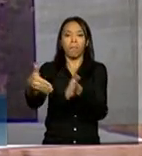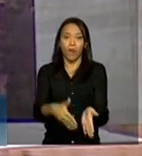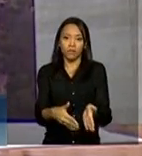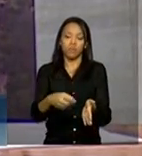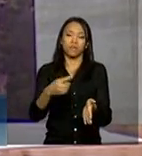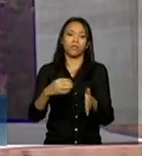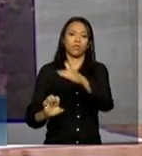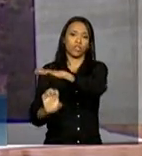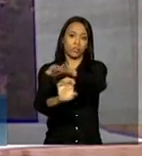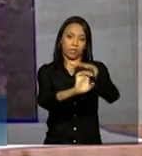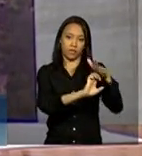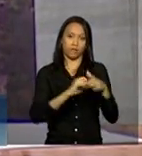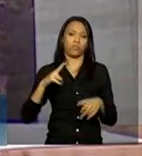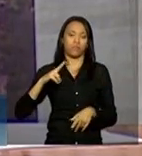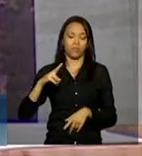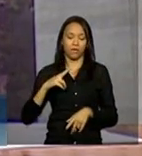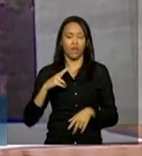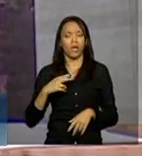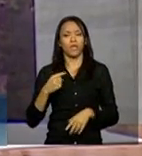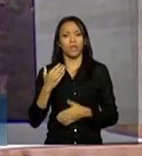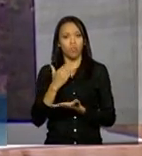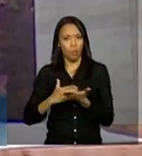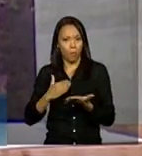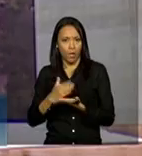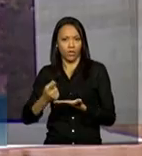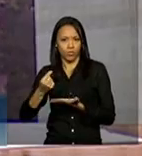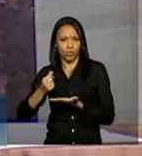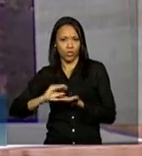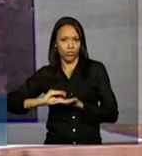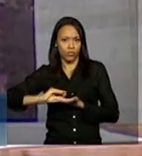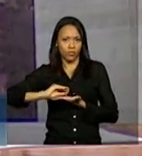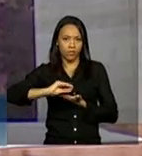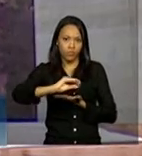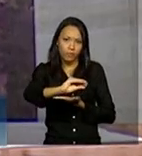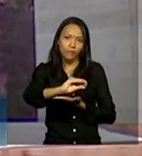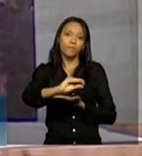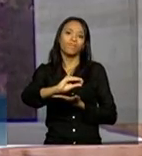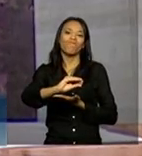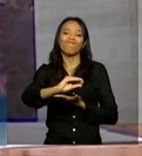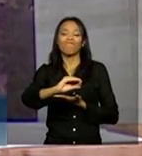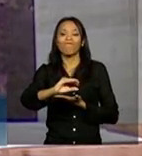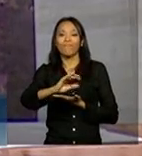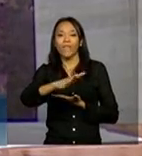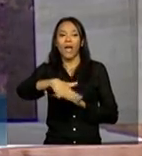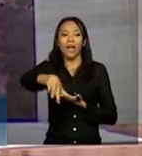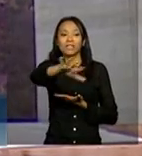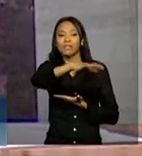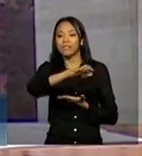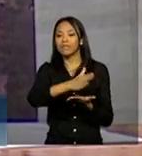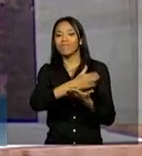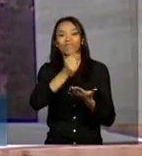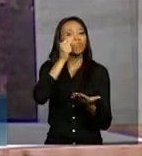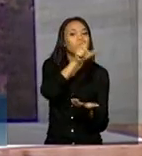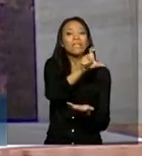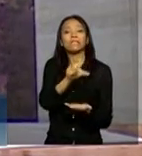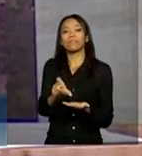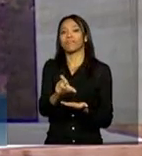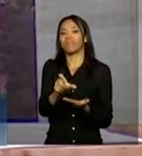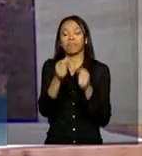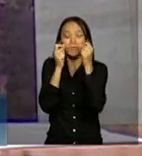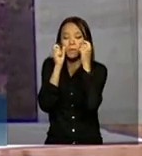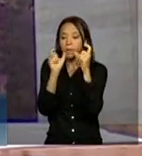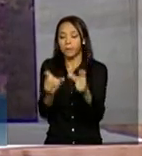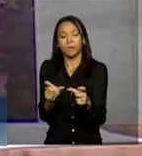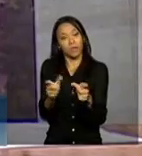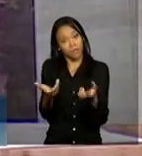sabendo que uma parte dos investimentos necessários não tem atratividade necessária para o setor privado e, portanto, terão que ser feitas